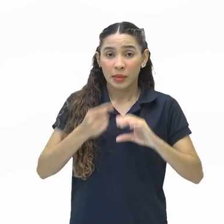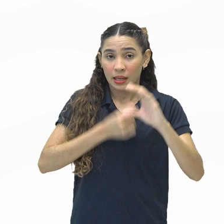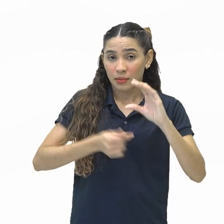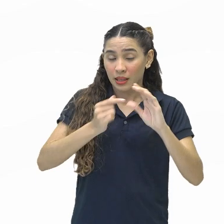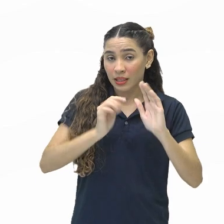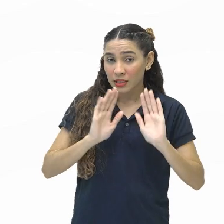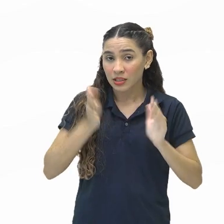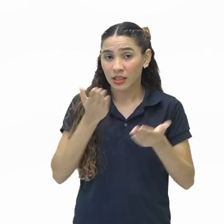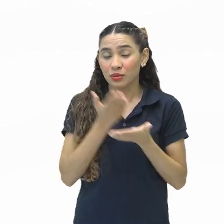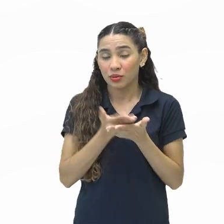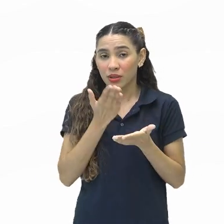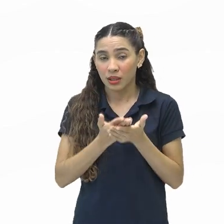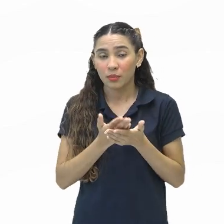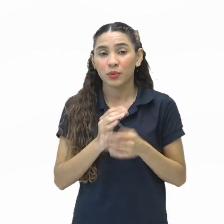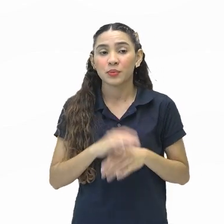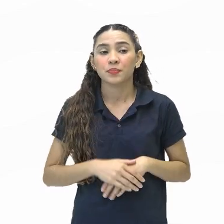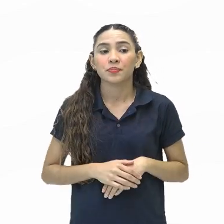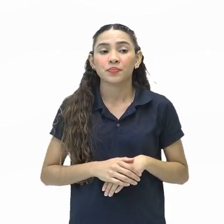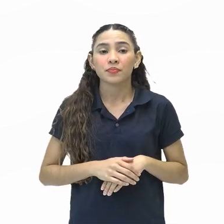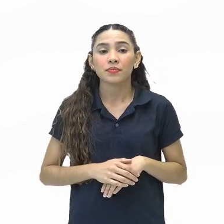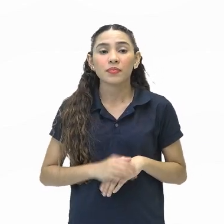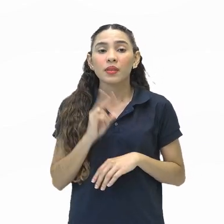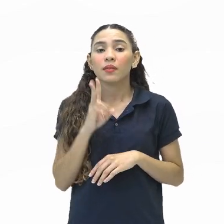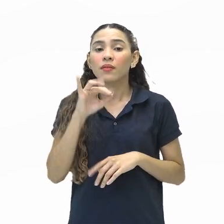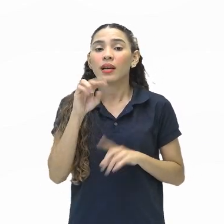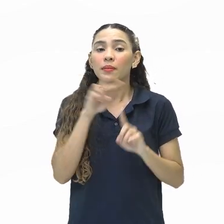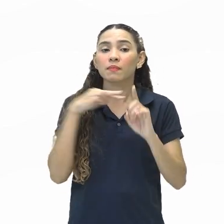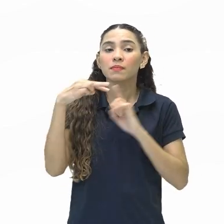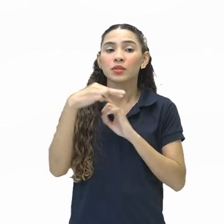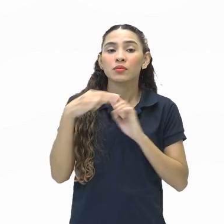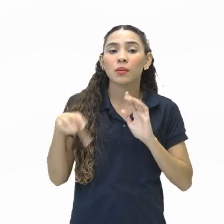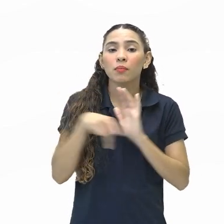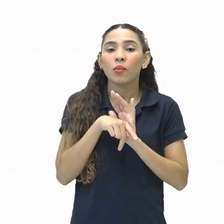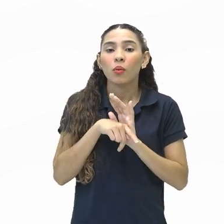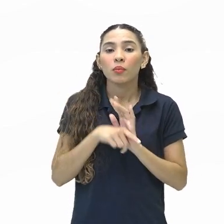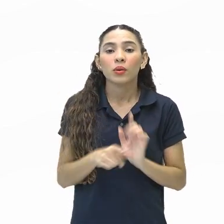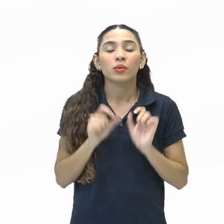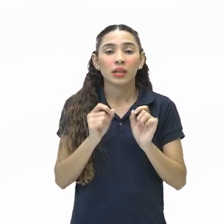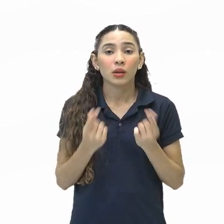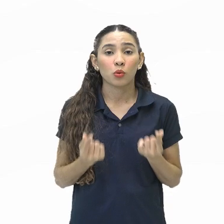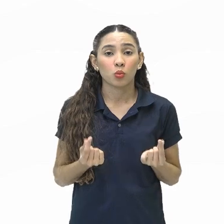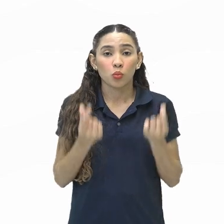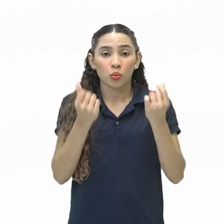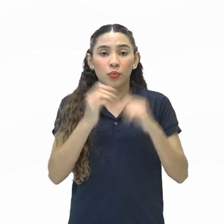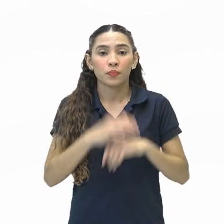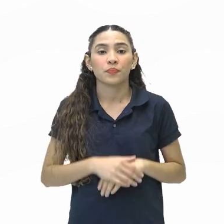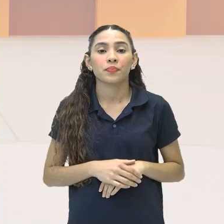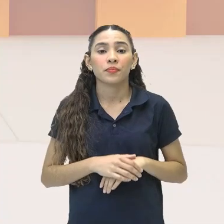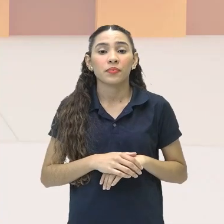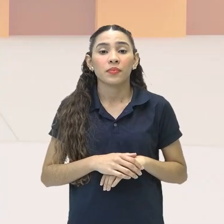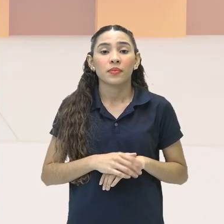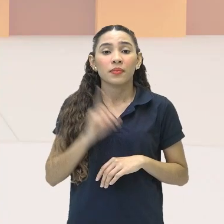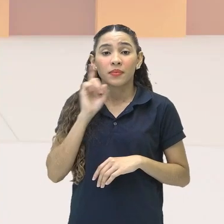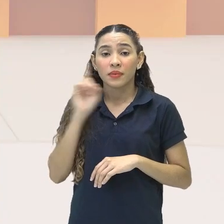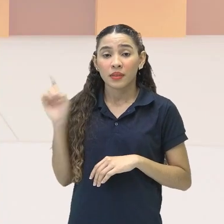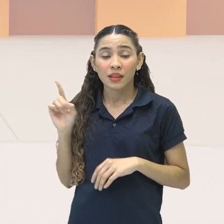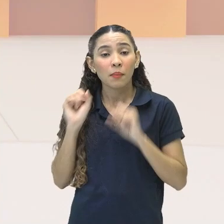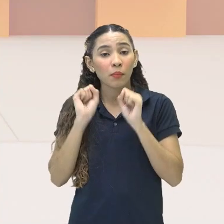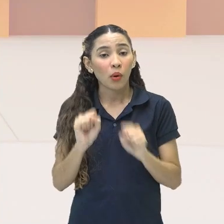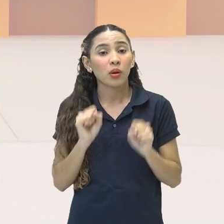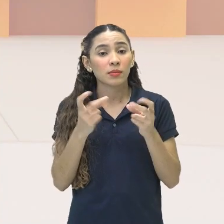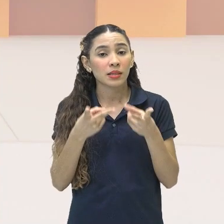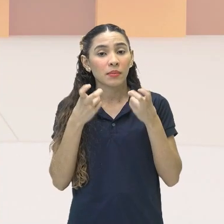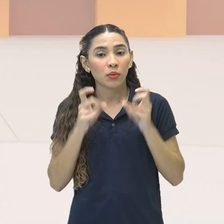nós já vimos, ele vai olhar para essa questão aí do lucro. E aqui, a gente pode ver,